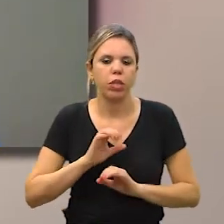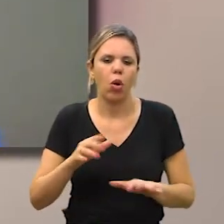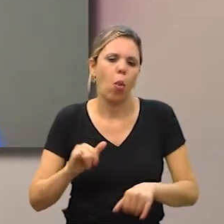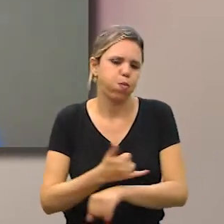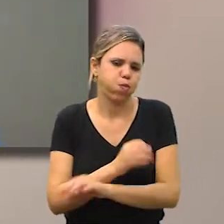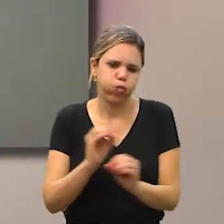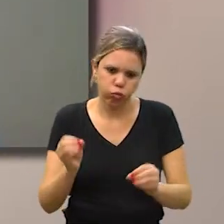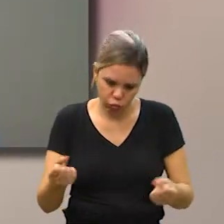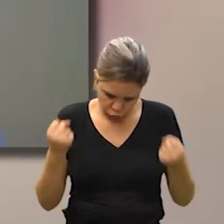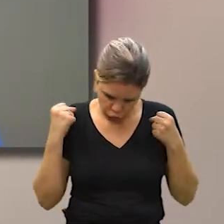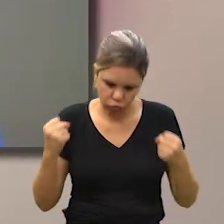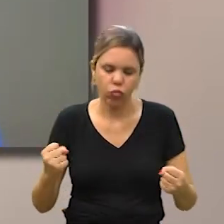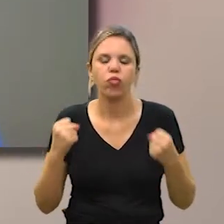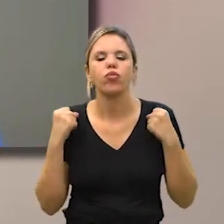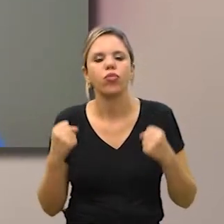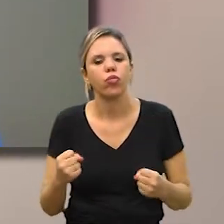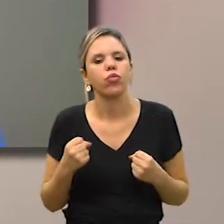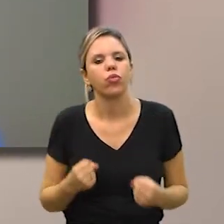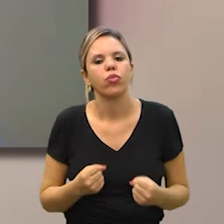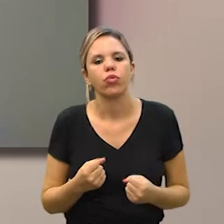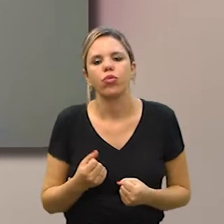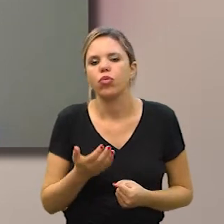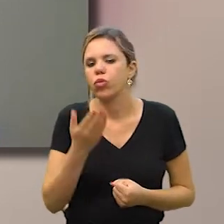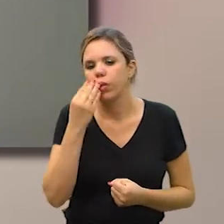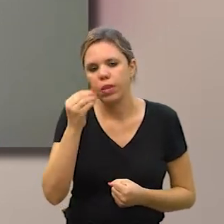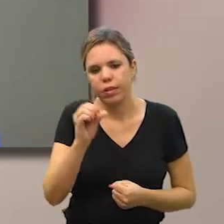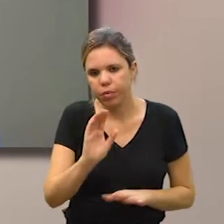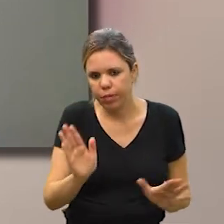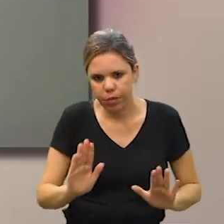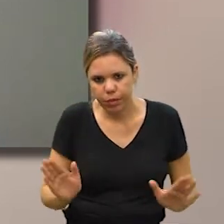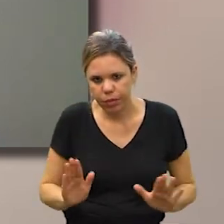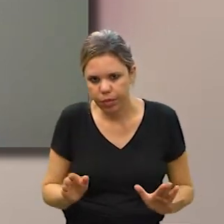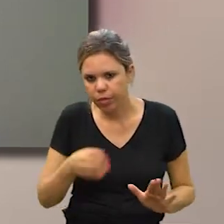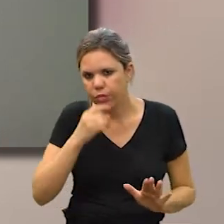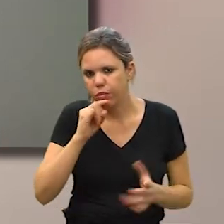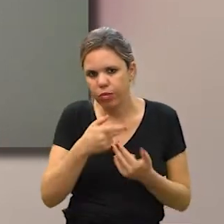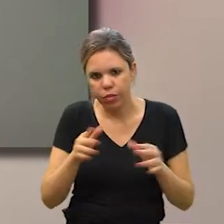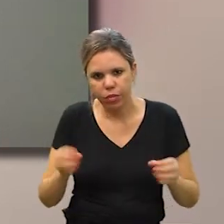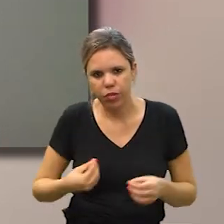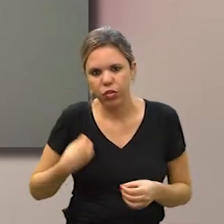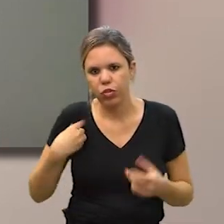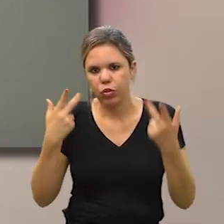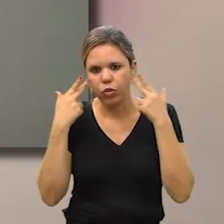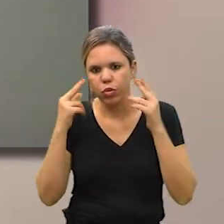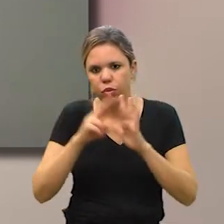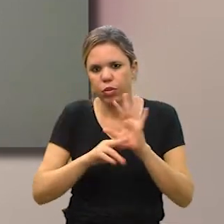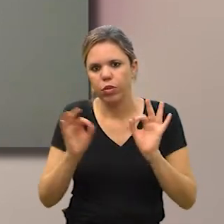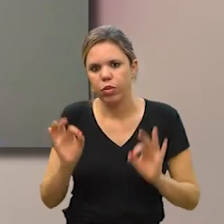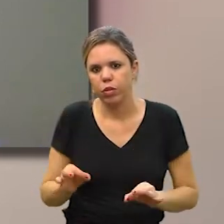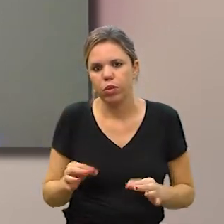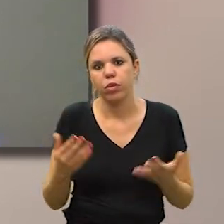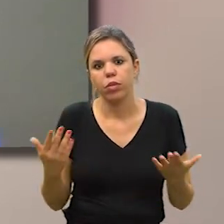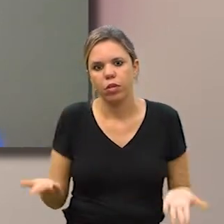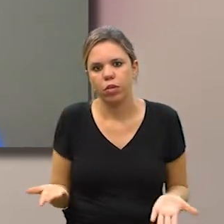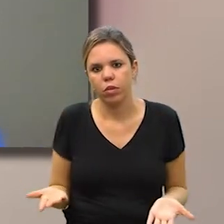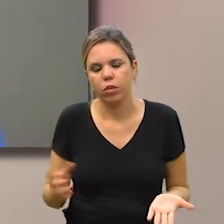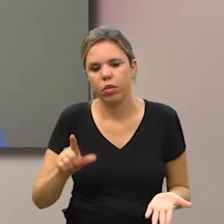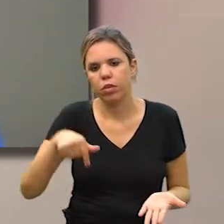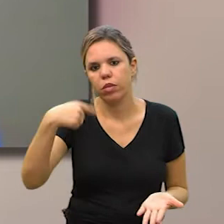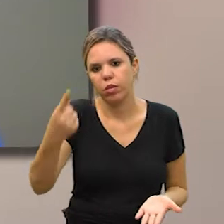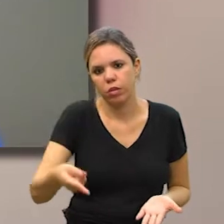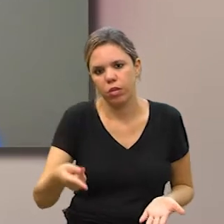for obesa fizer atividade física não consumir em excesso de sal nem de álcool vive uma vida regada mesmo assim